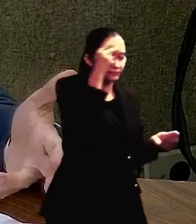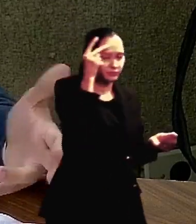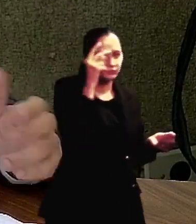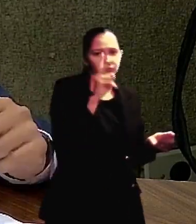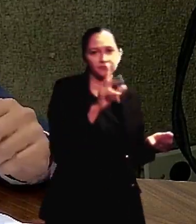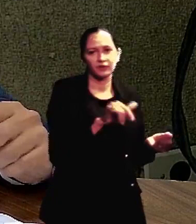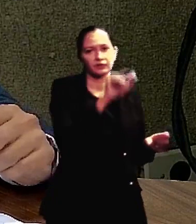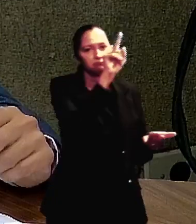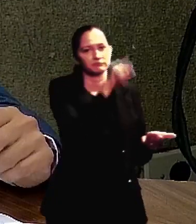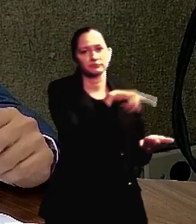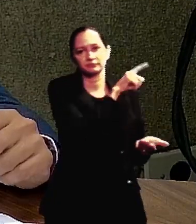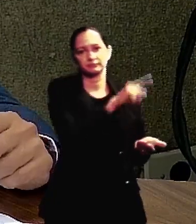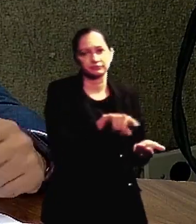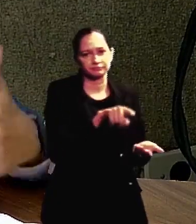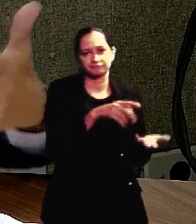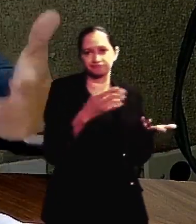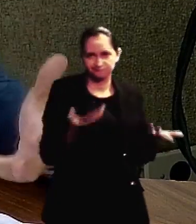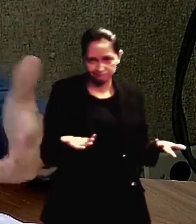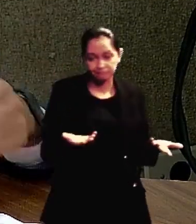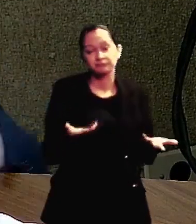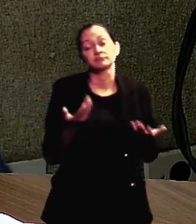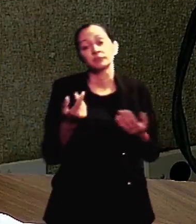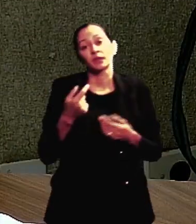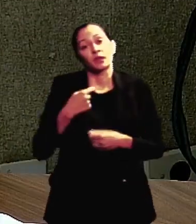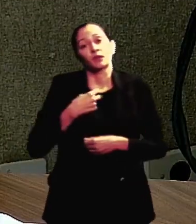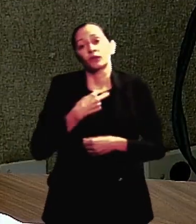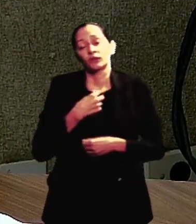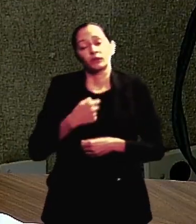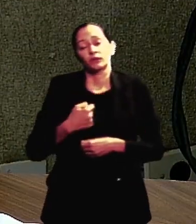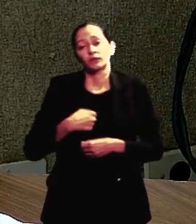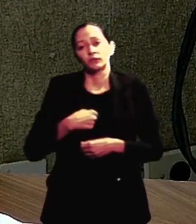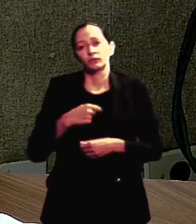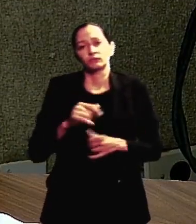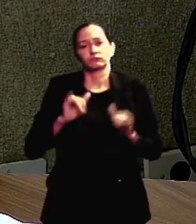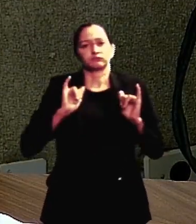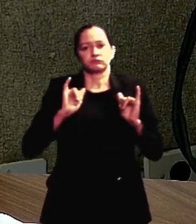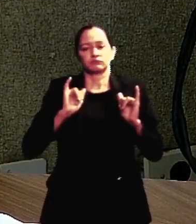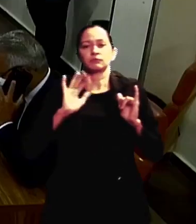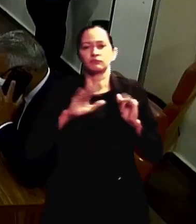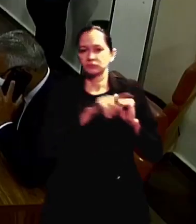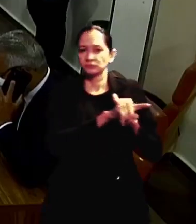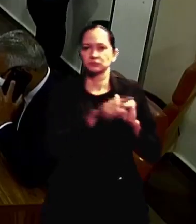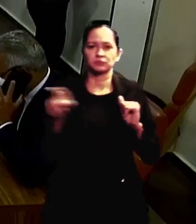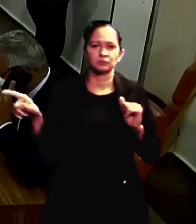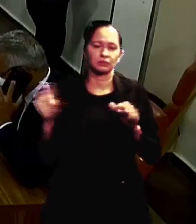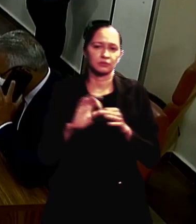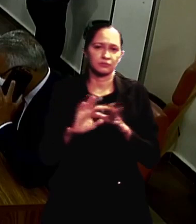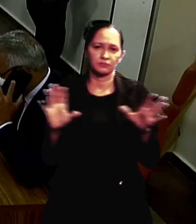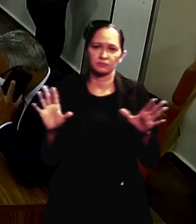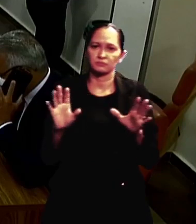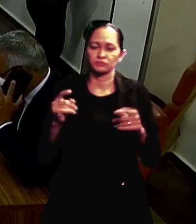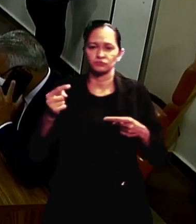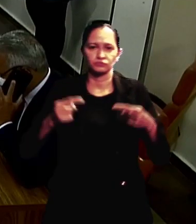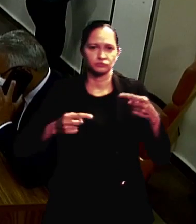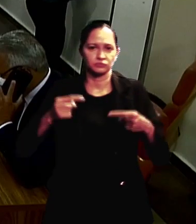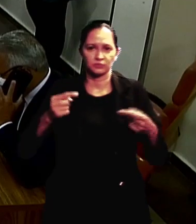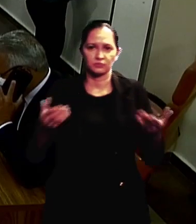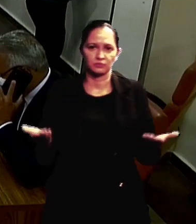separado, mas eu peço a Vossas Excelências e sugiro o arquivamento do presente projeto. O projeto está em discussão.